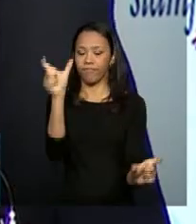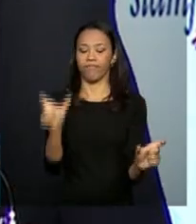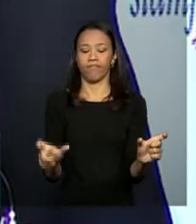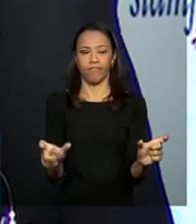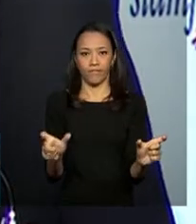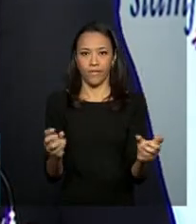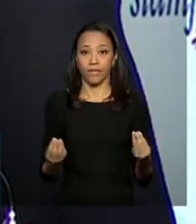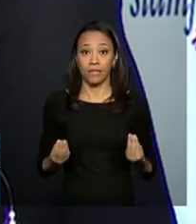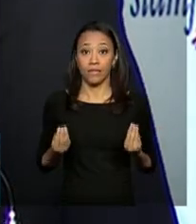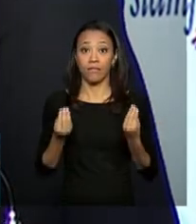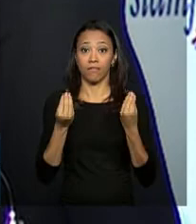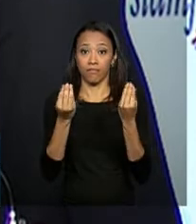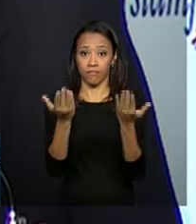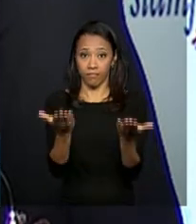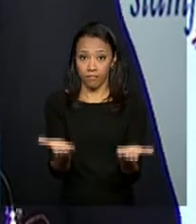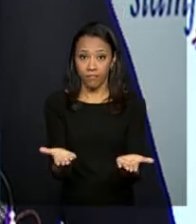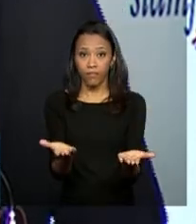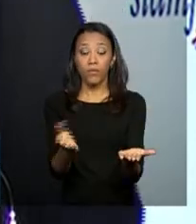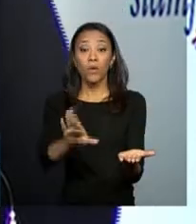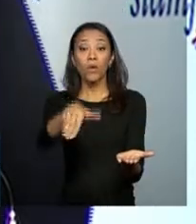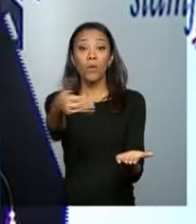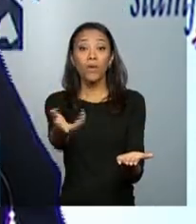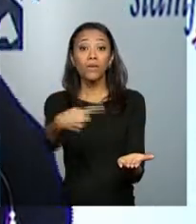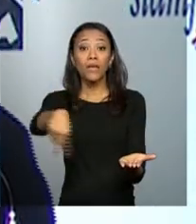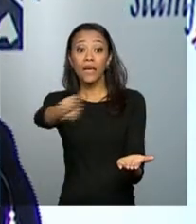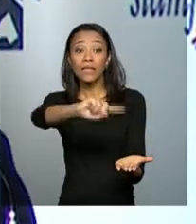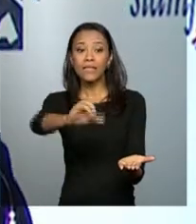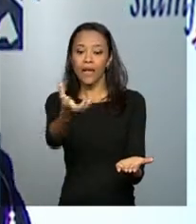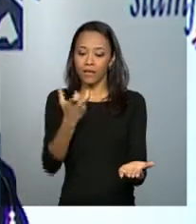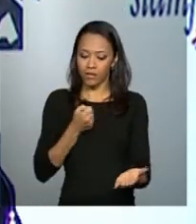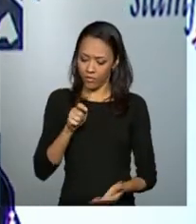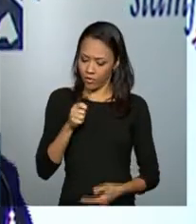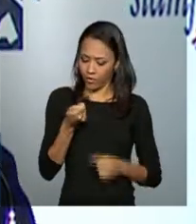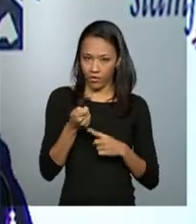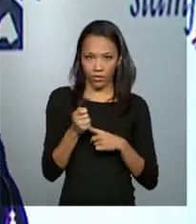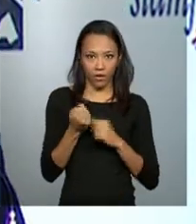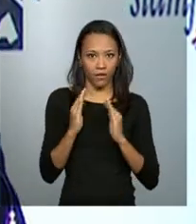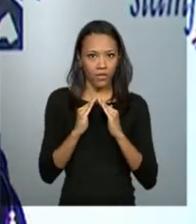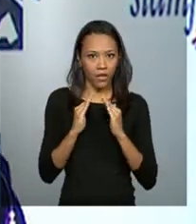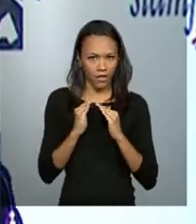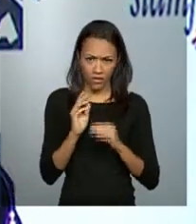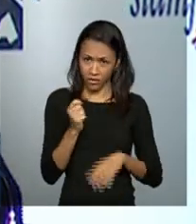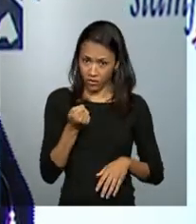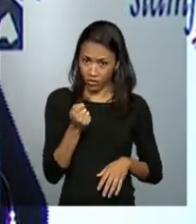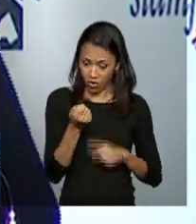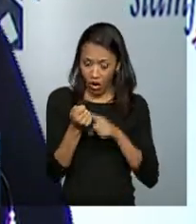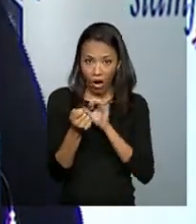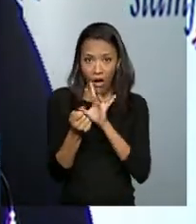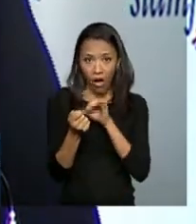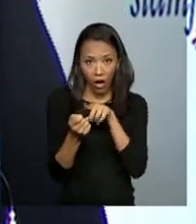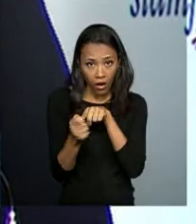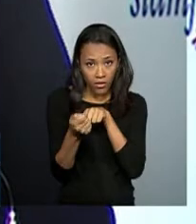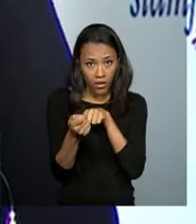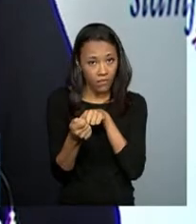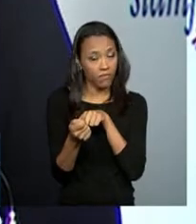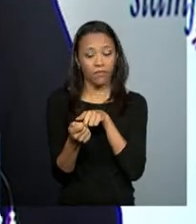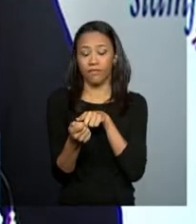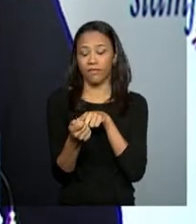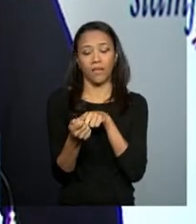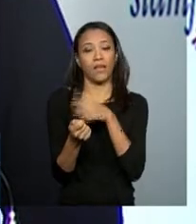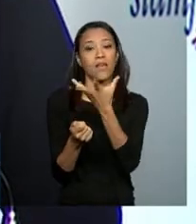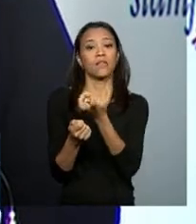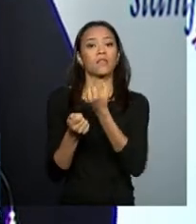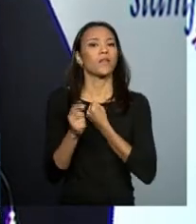dignidade, porque quando eles recebem uma chave, eles não recebem só a chave, eles recebem